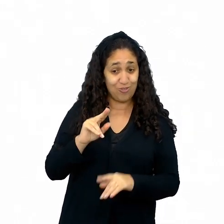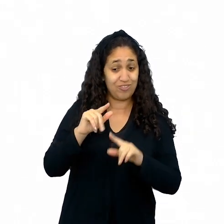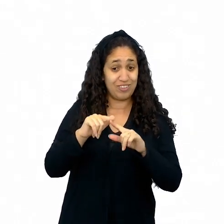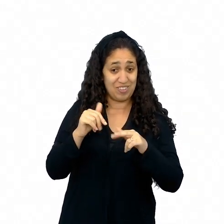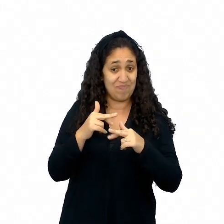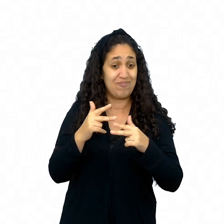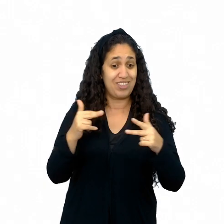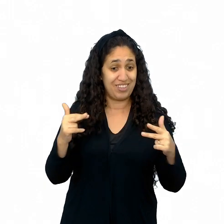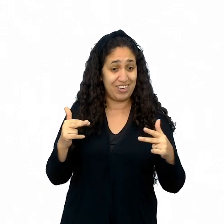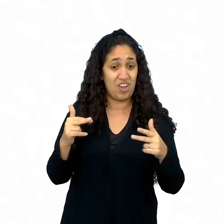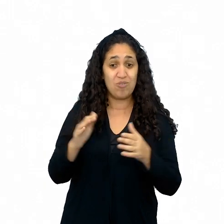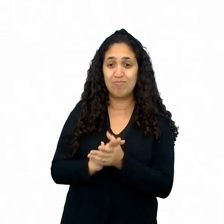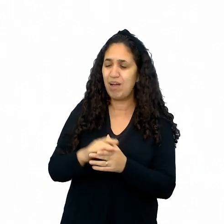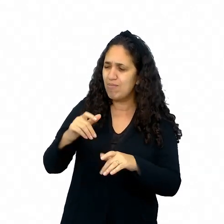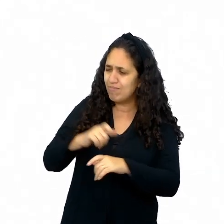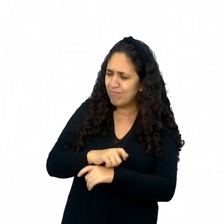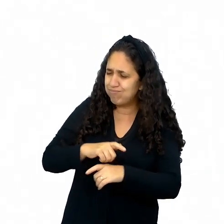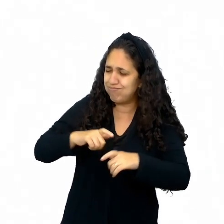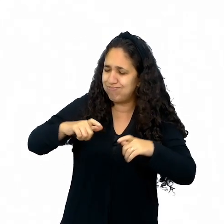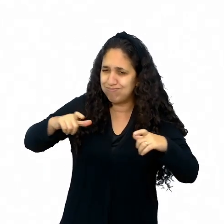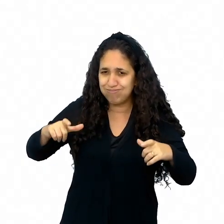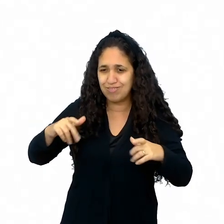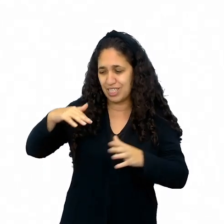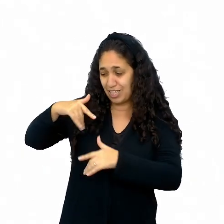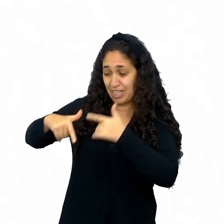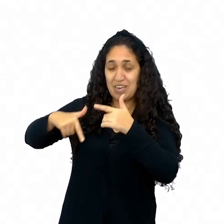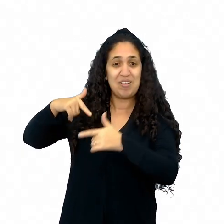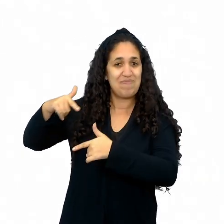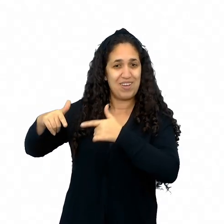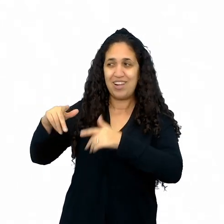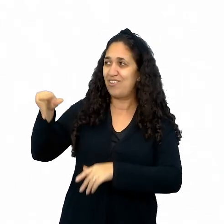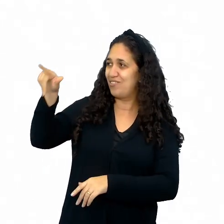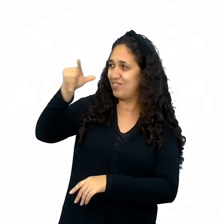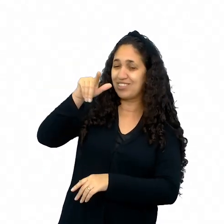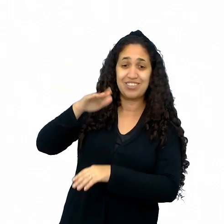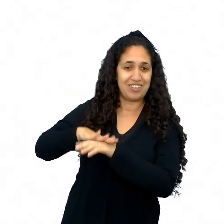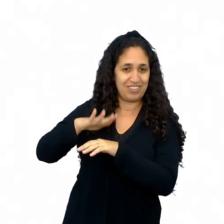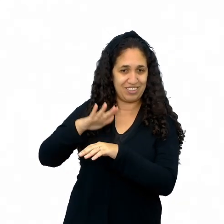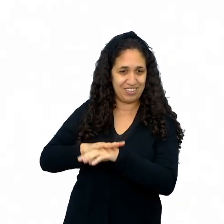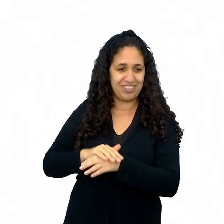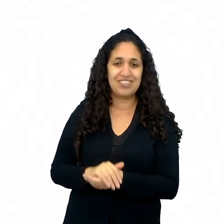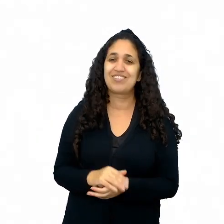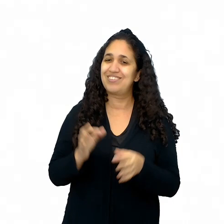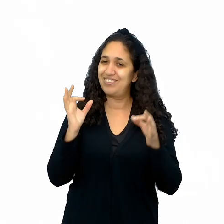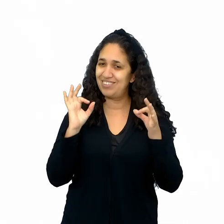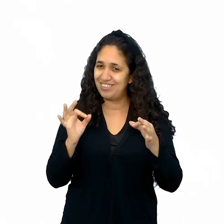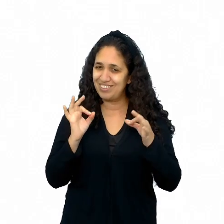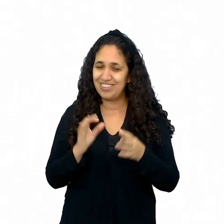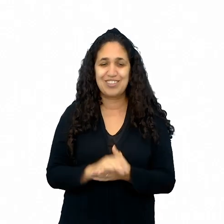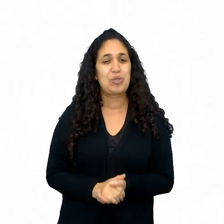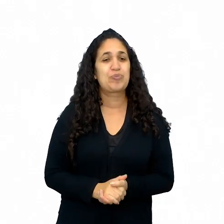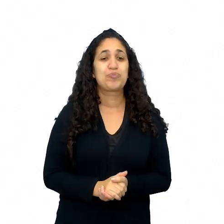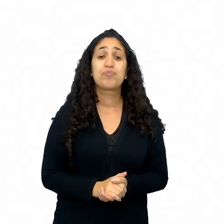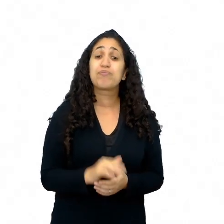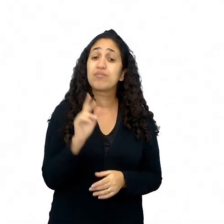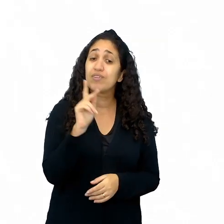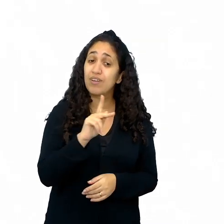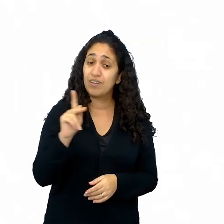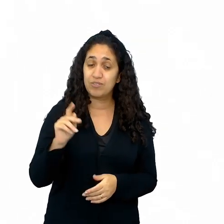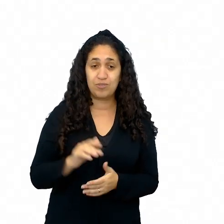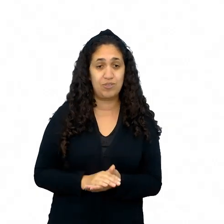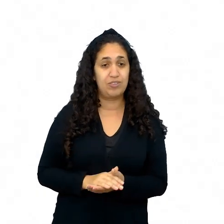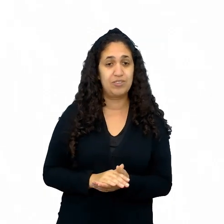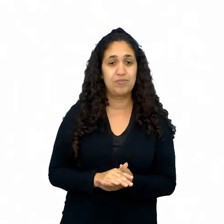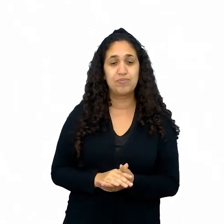também para ampliar, para potencializar o trabalho que vocês realizam em sala de aula, certo? Professores,